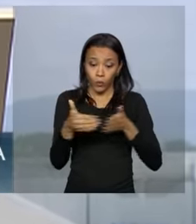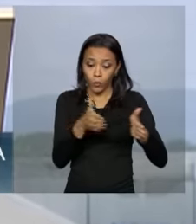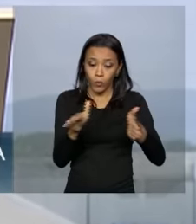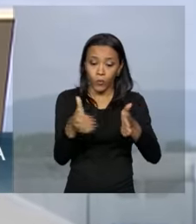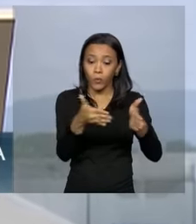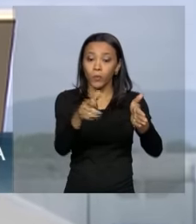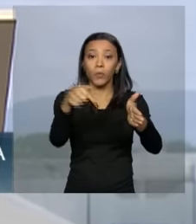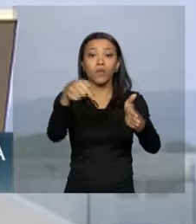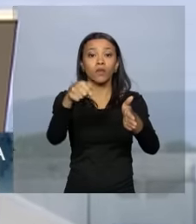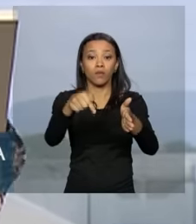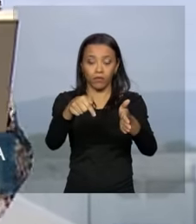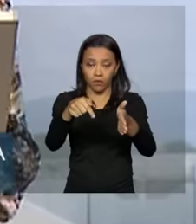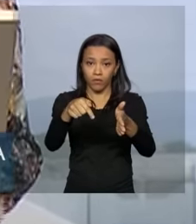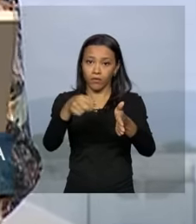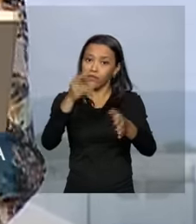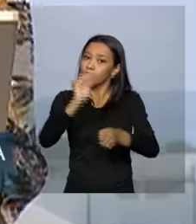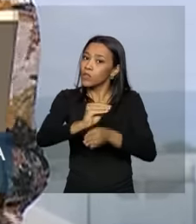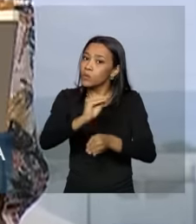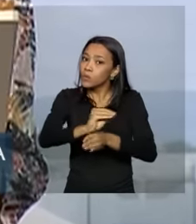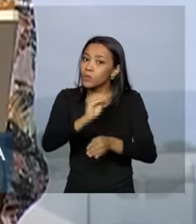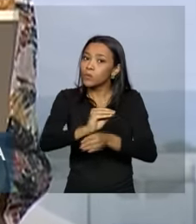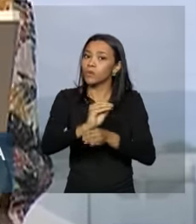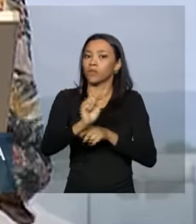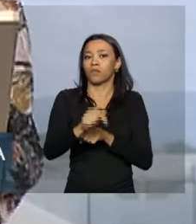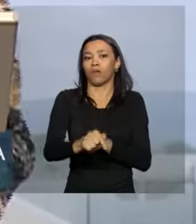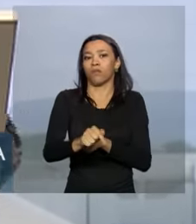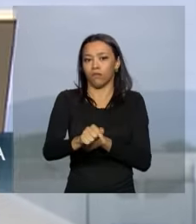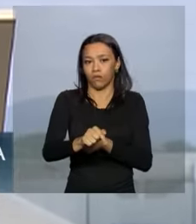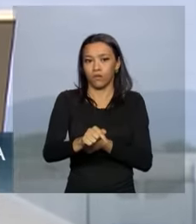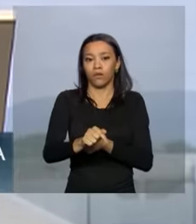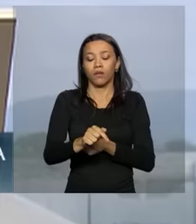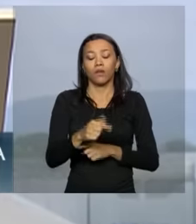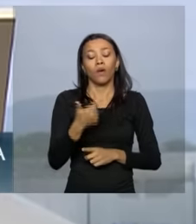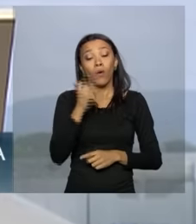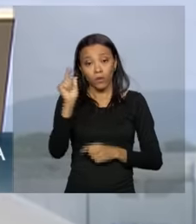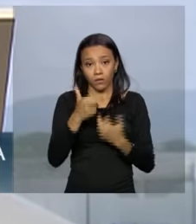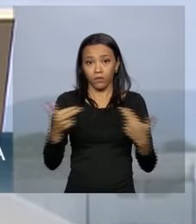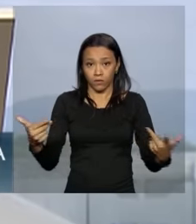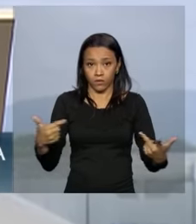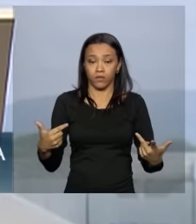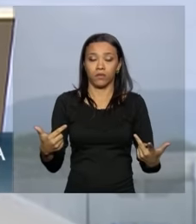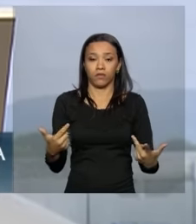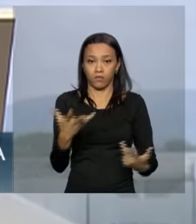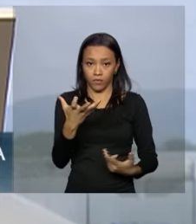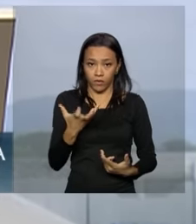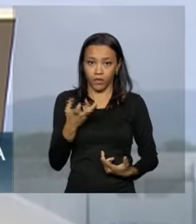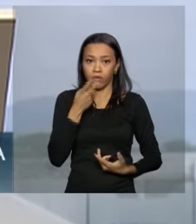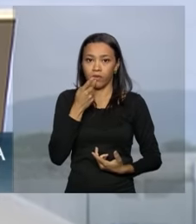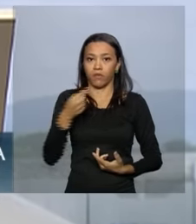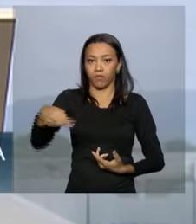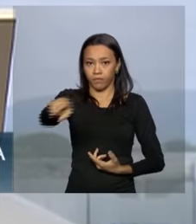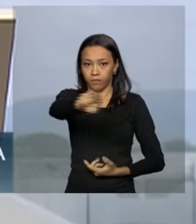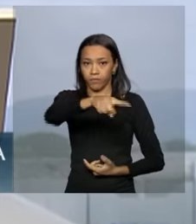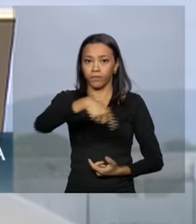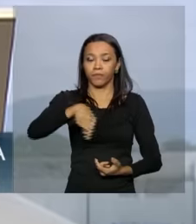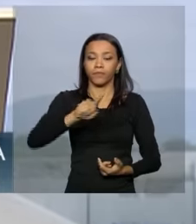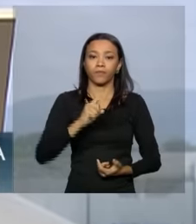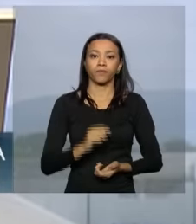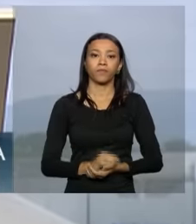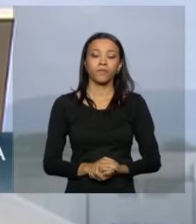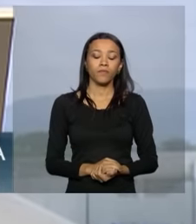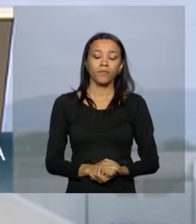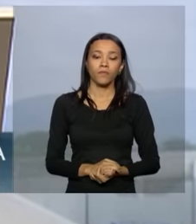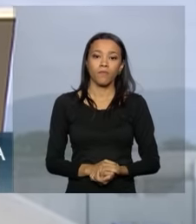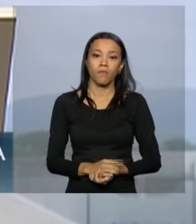as suas condições preservadas. Além disso, eu queria dizer para vocês que